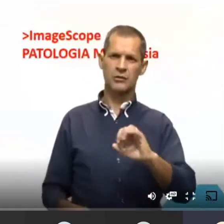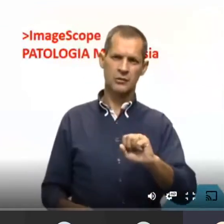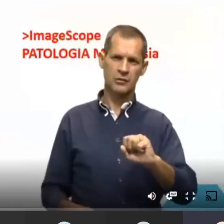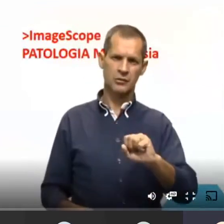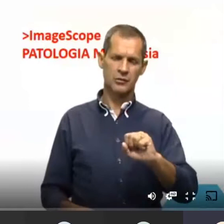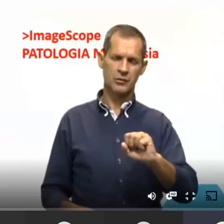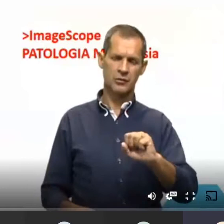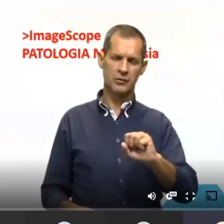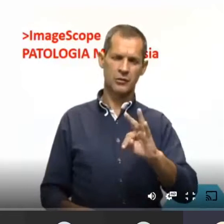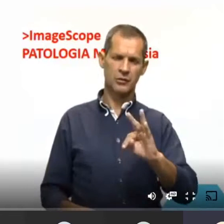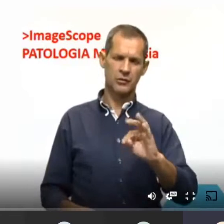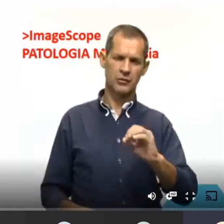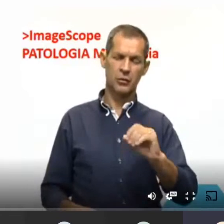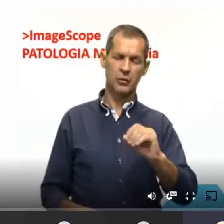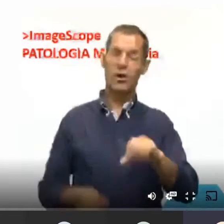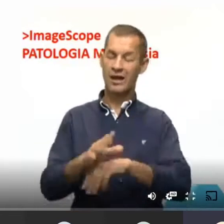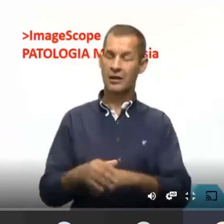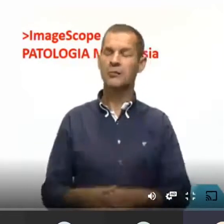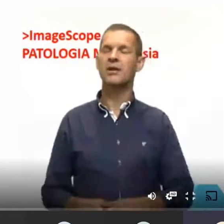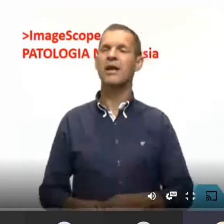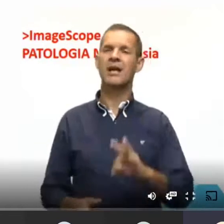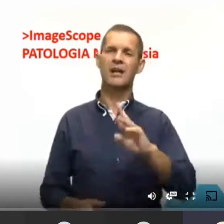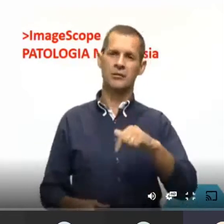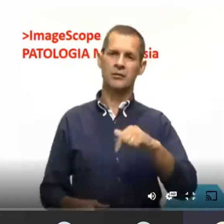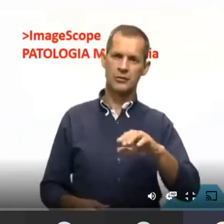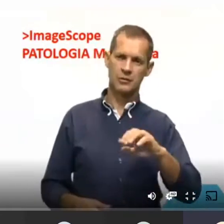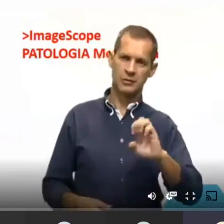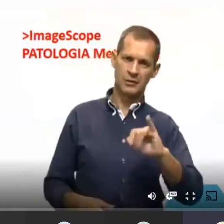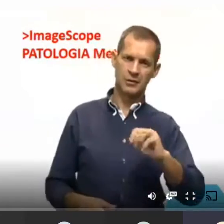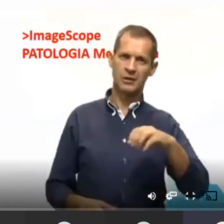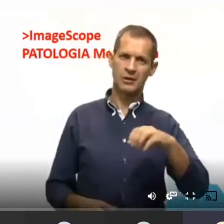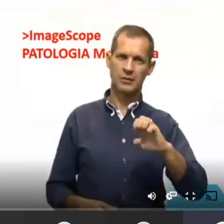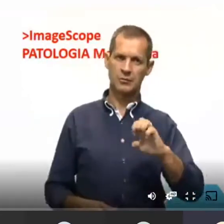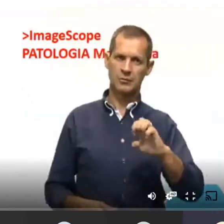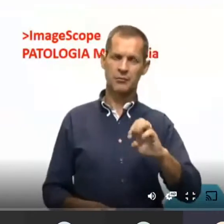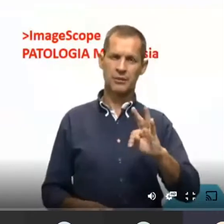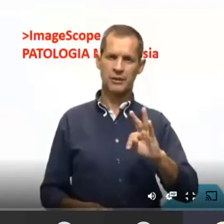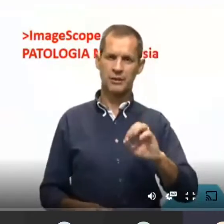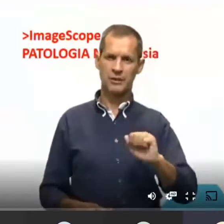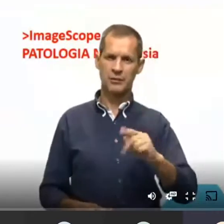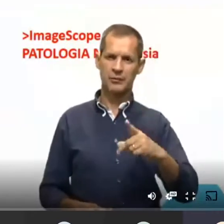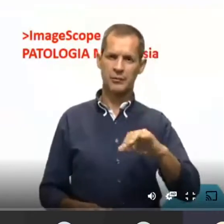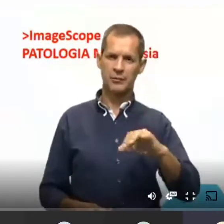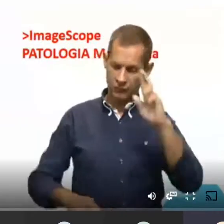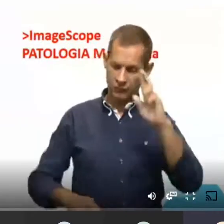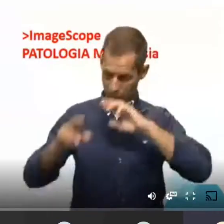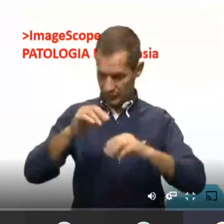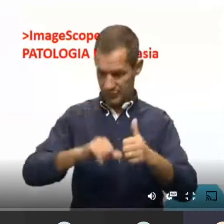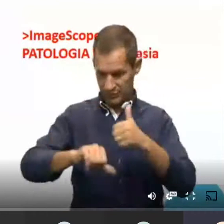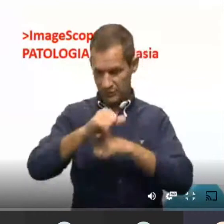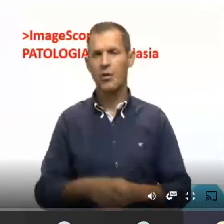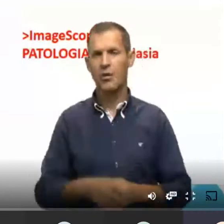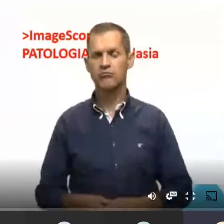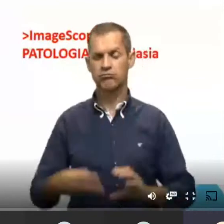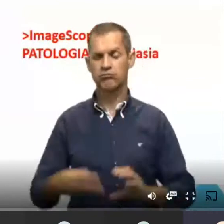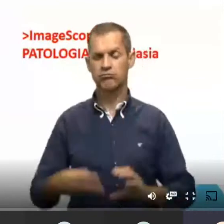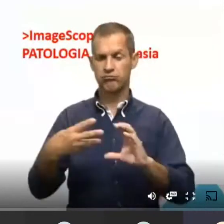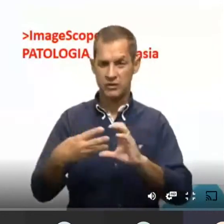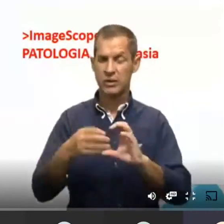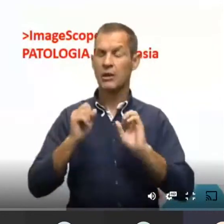a nossa lâmina é de traqueia, certo? Então, na metaplasia, a gente vai observar a alteração de fenótipo